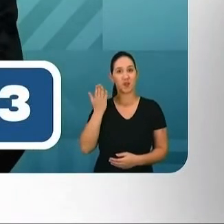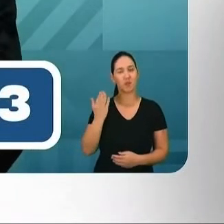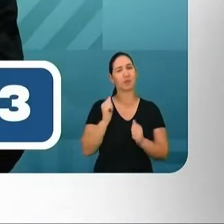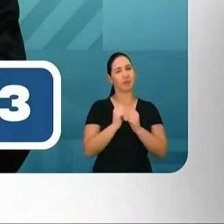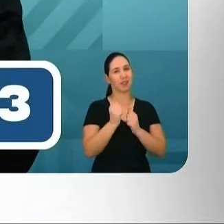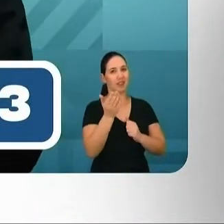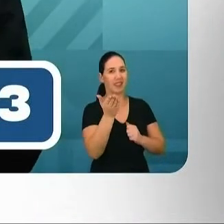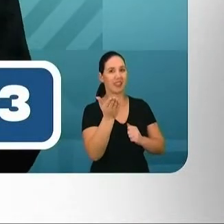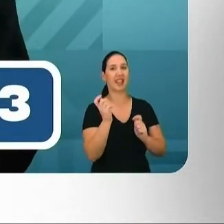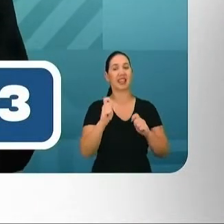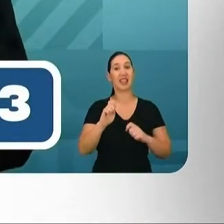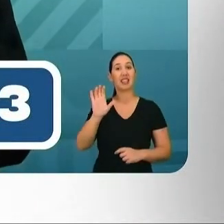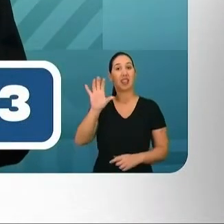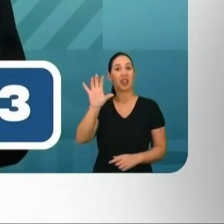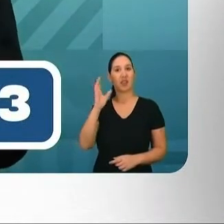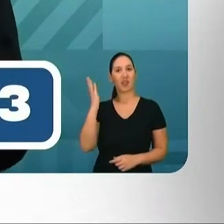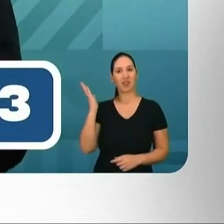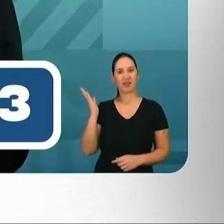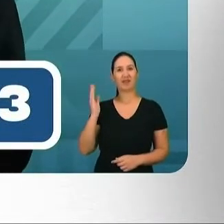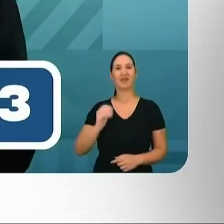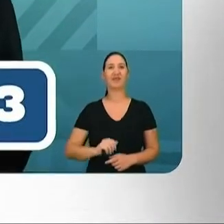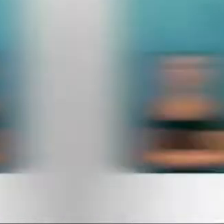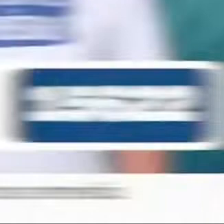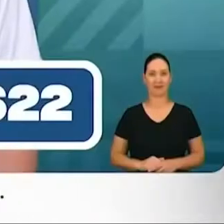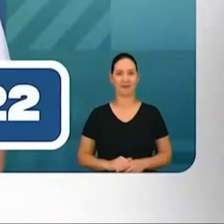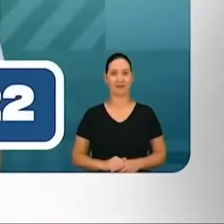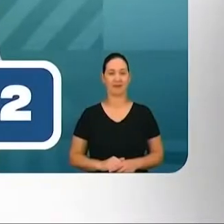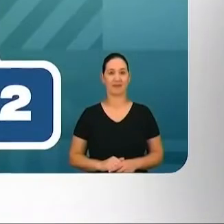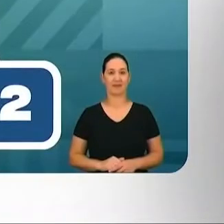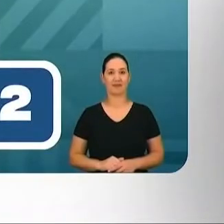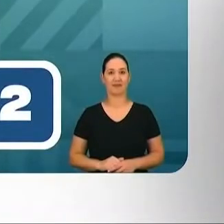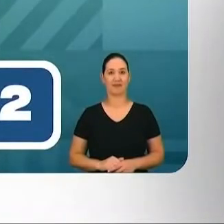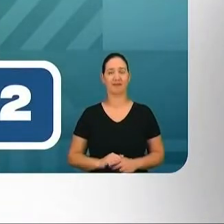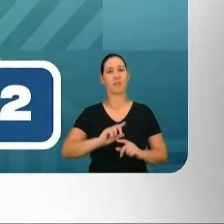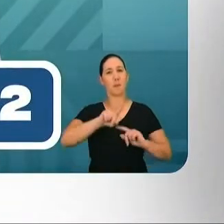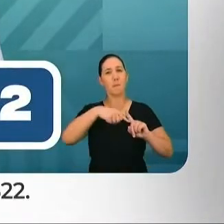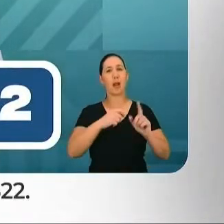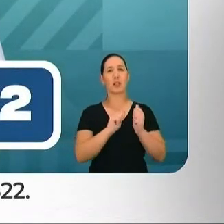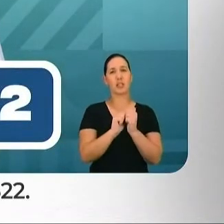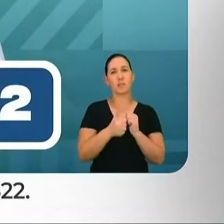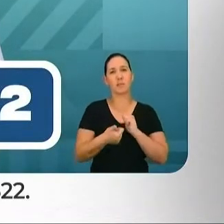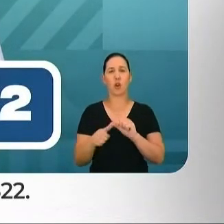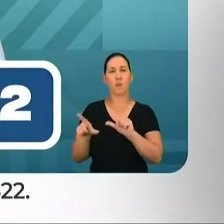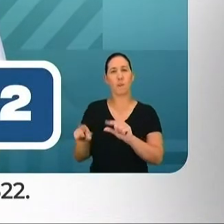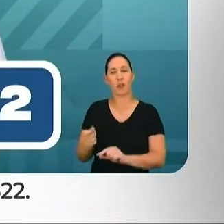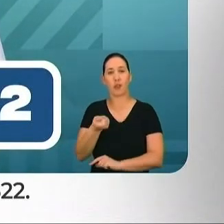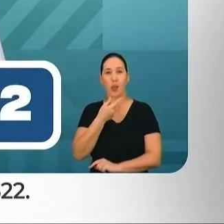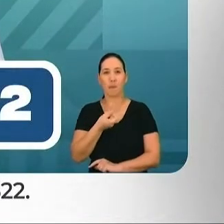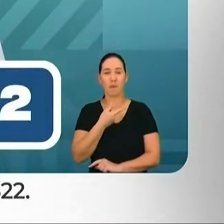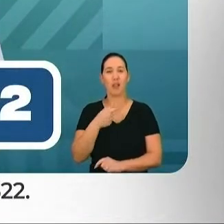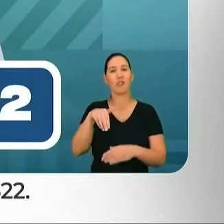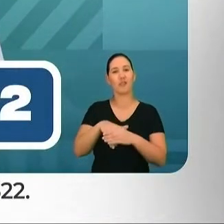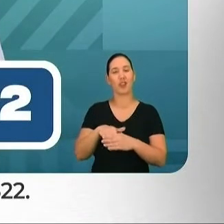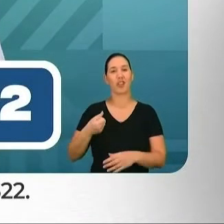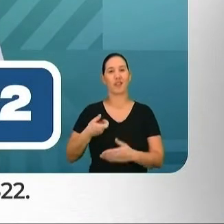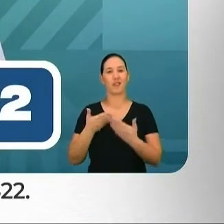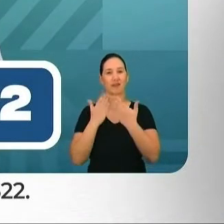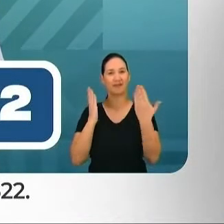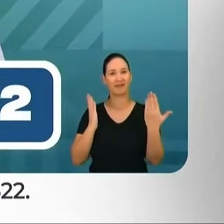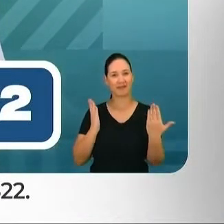15123. Conto com vocês, estadual 15123. É mais esporte, menos é médio. Vote Jorge Ato, deputado